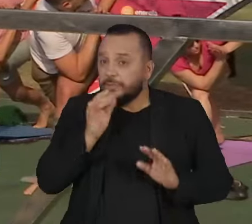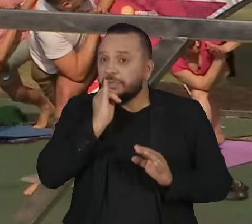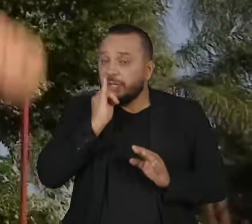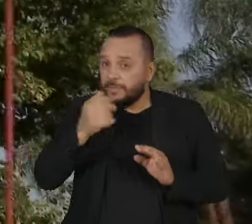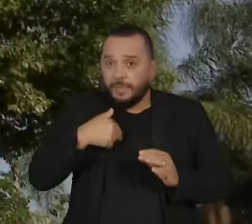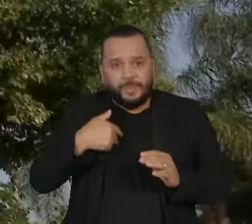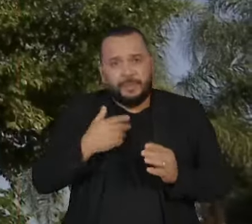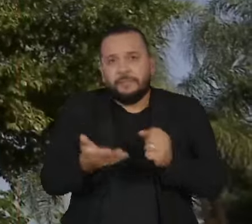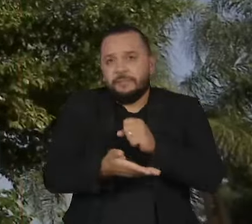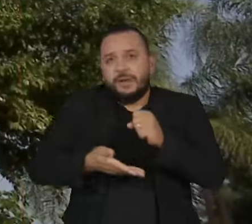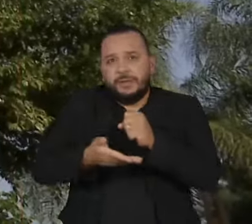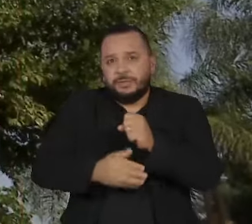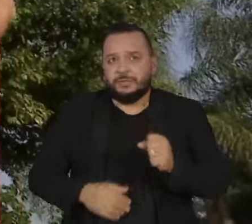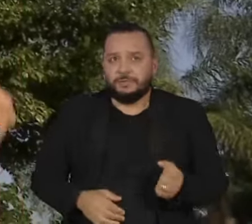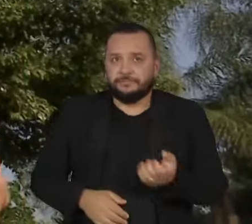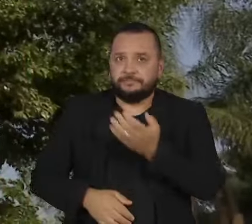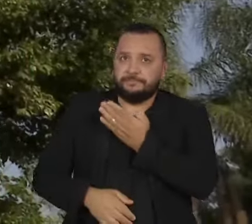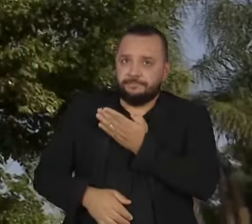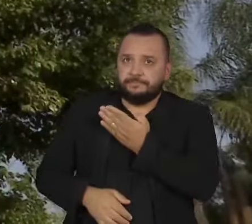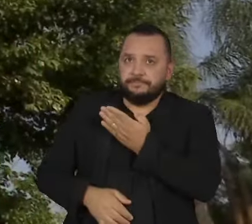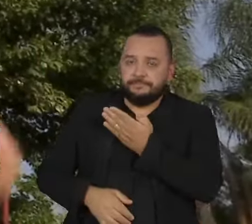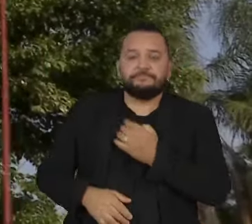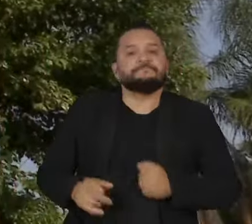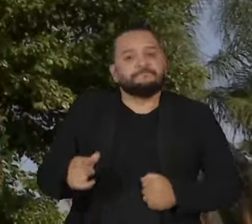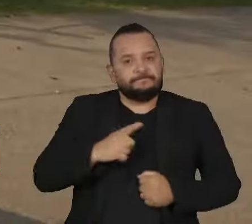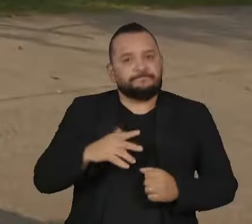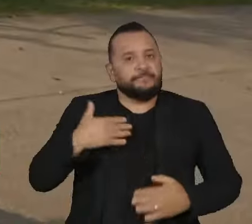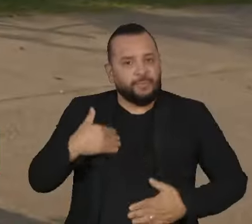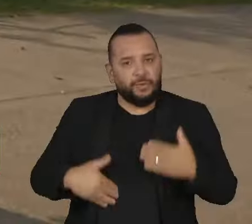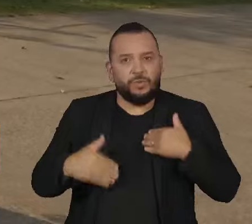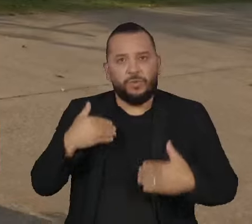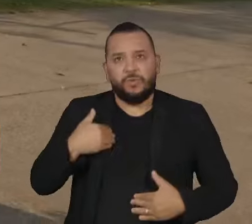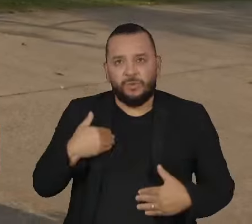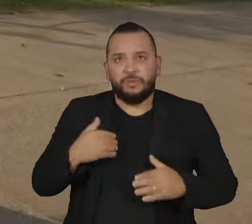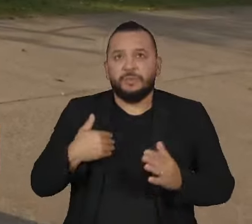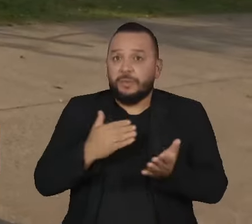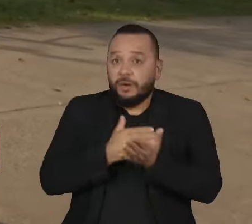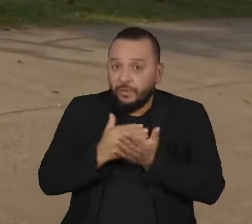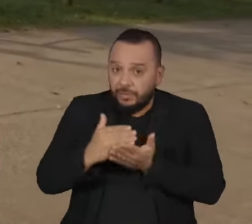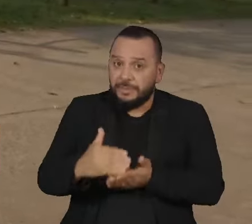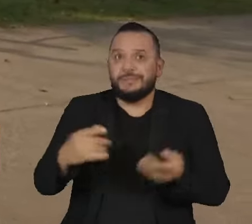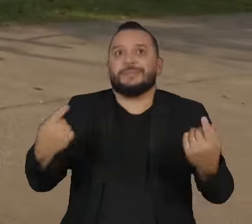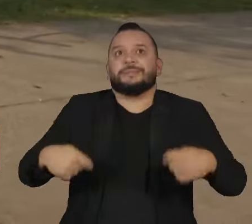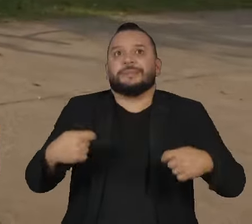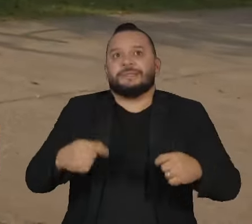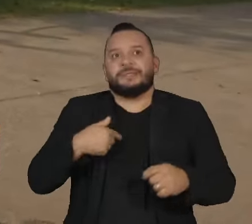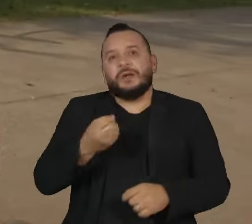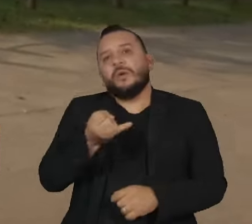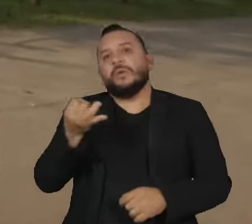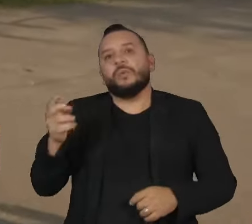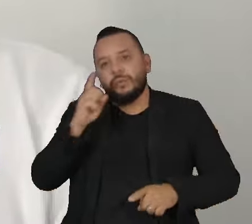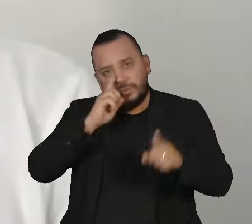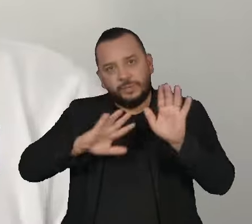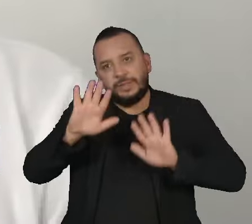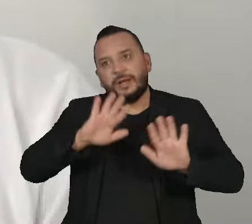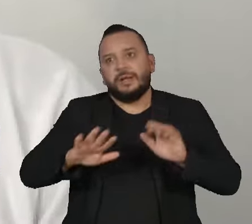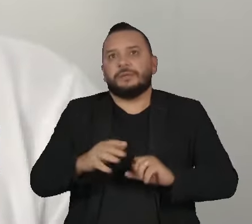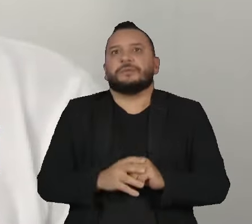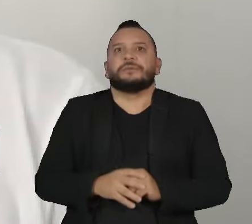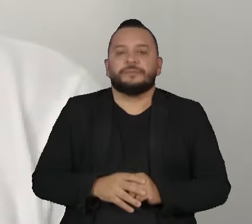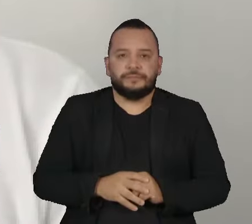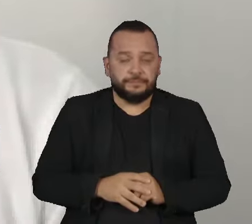inicia do básico. E como toda modalidade que envolve o corpo, para iniciá-la são necessários alguns cuidados. Uma